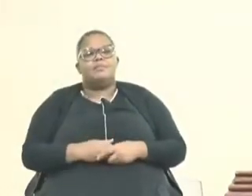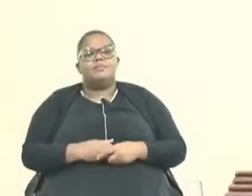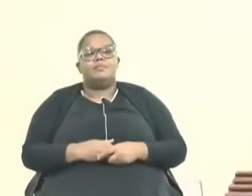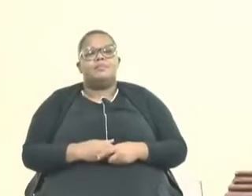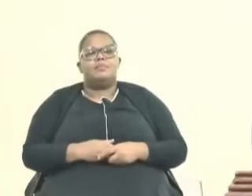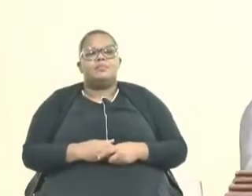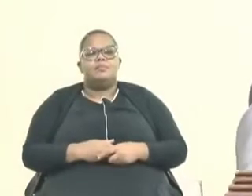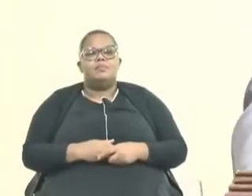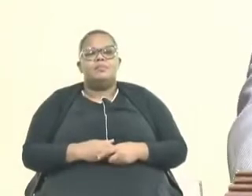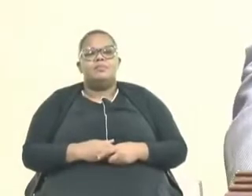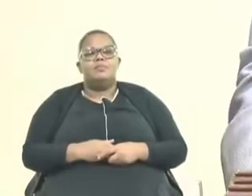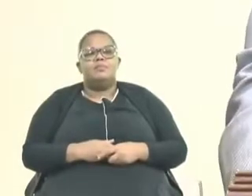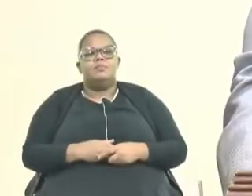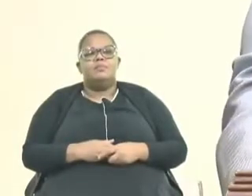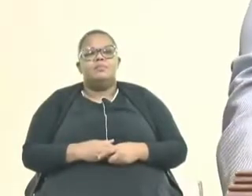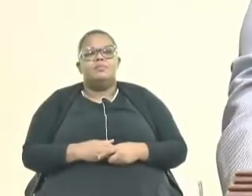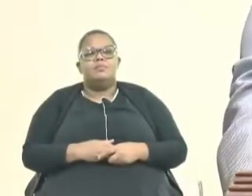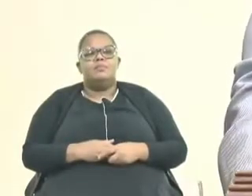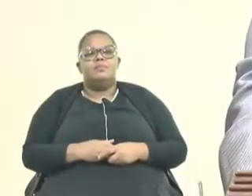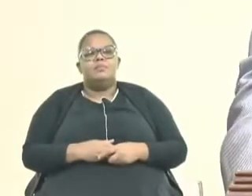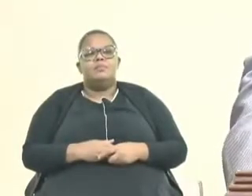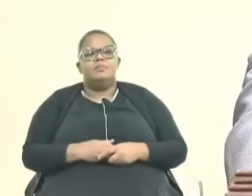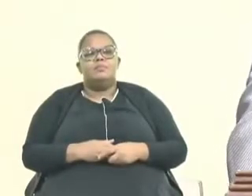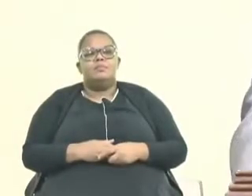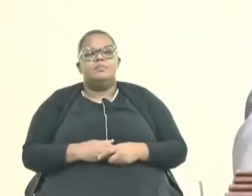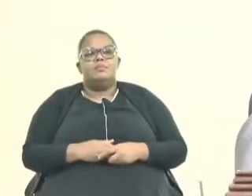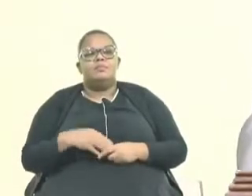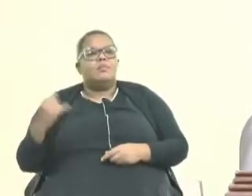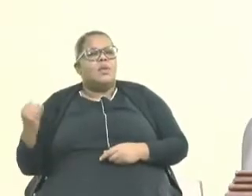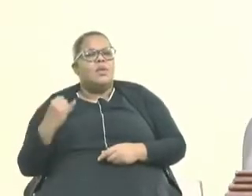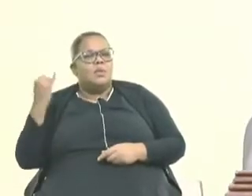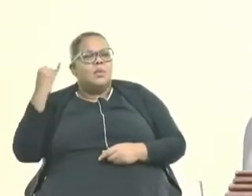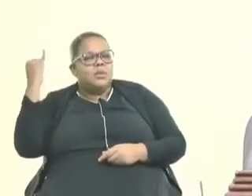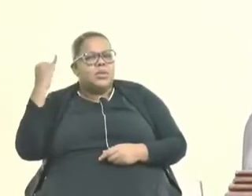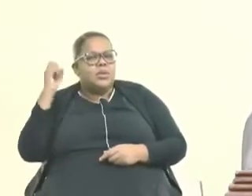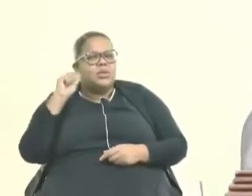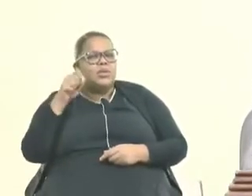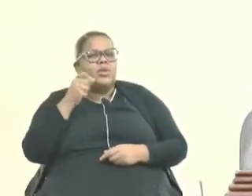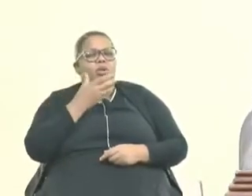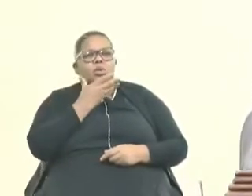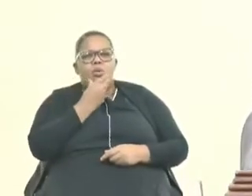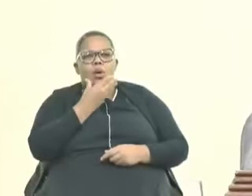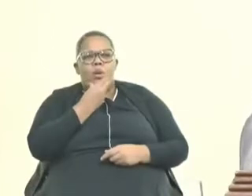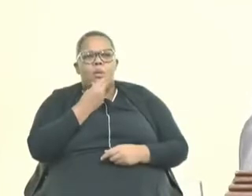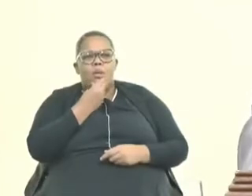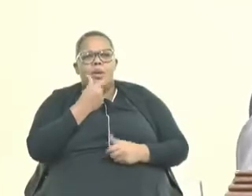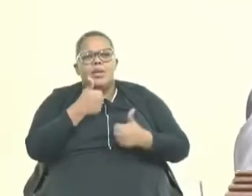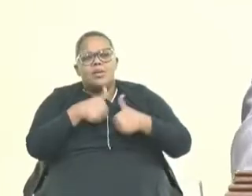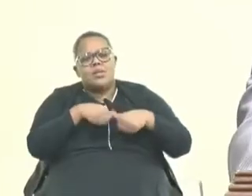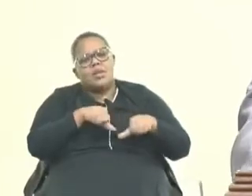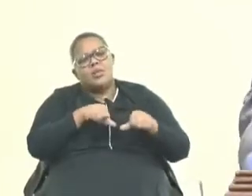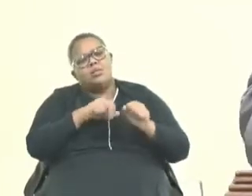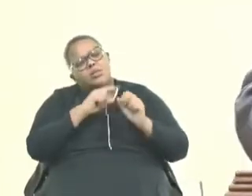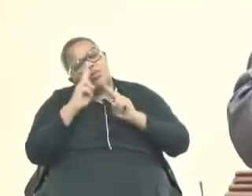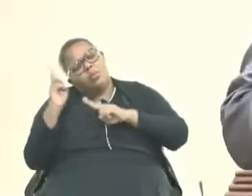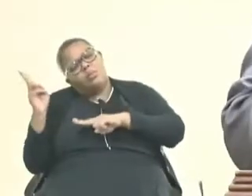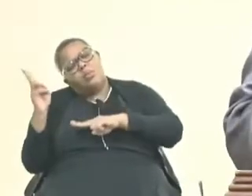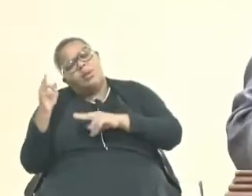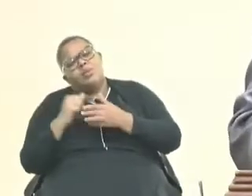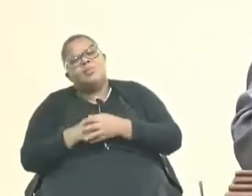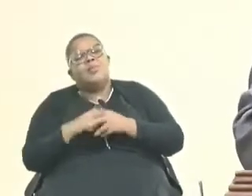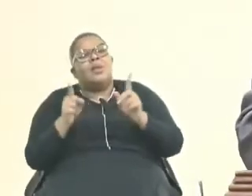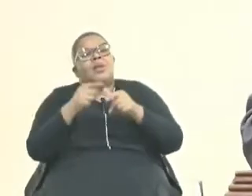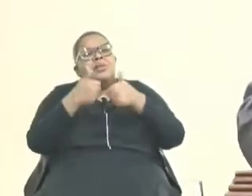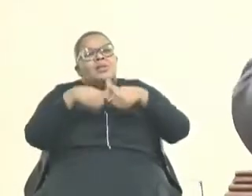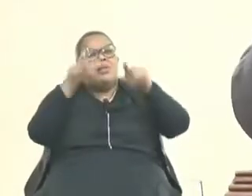é um detalhe importante que ele mesmo estando dormindo e já fora da presença de Deus no